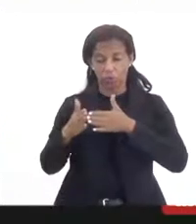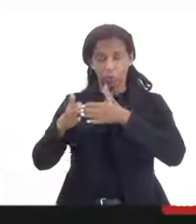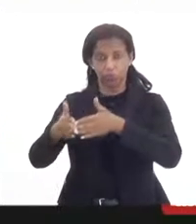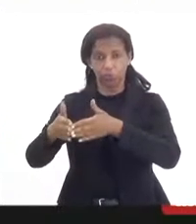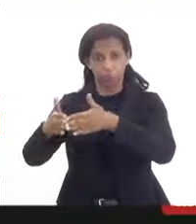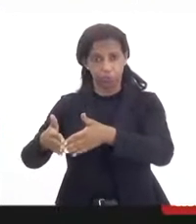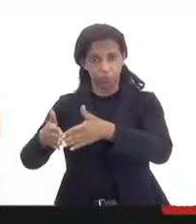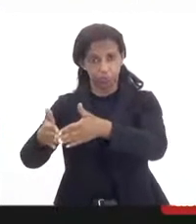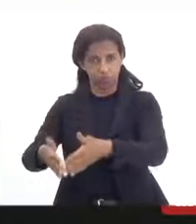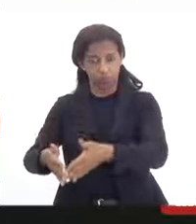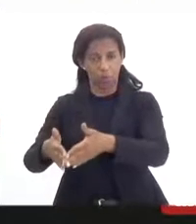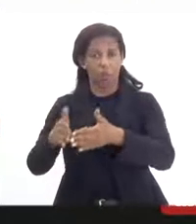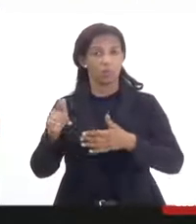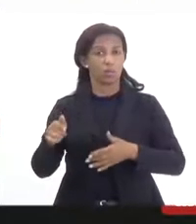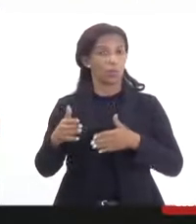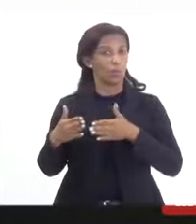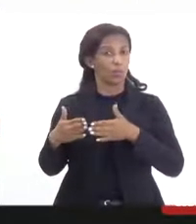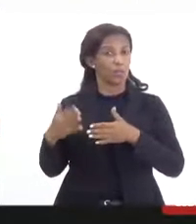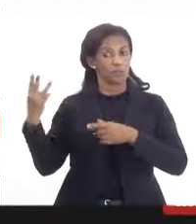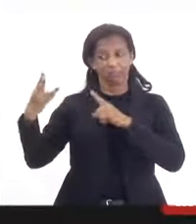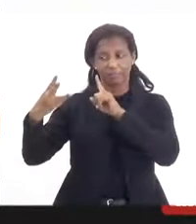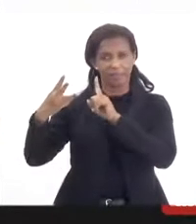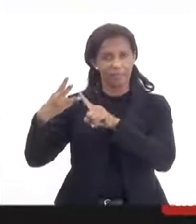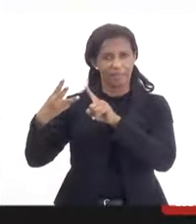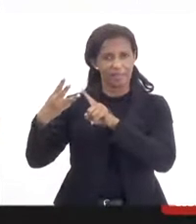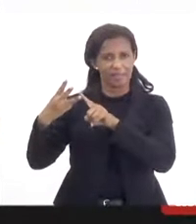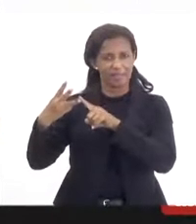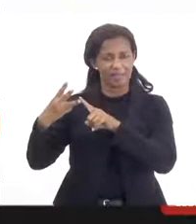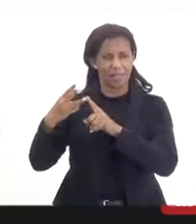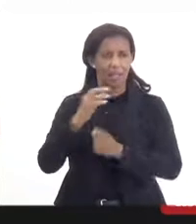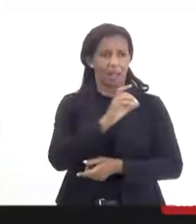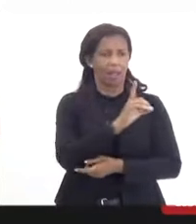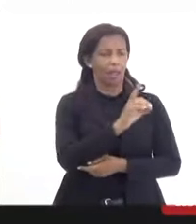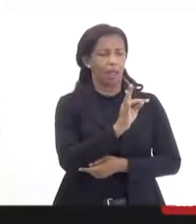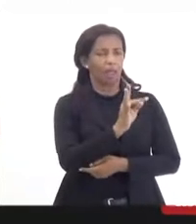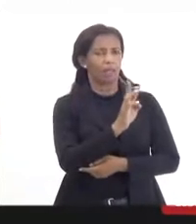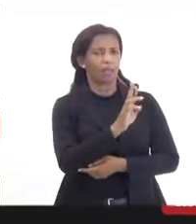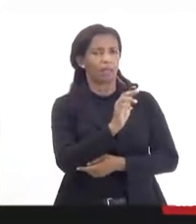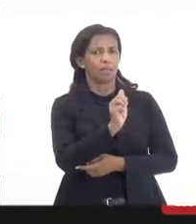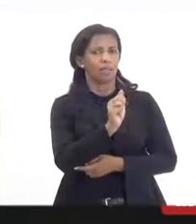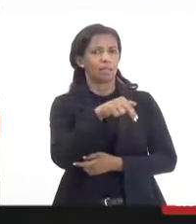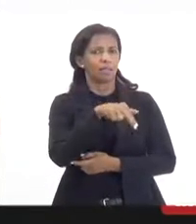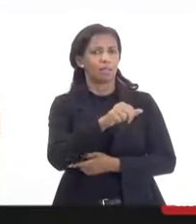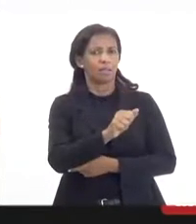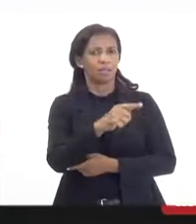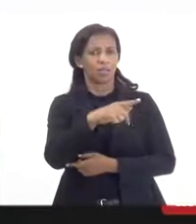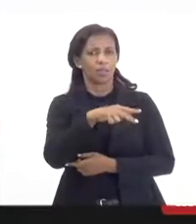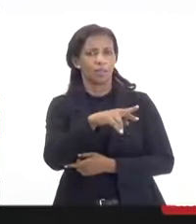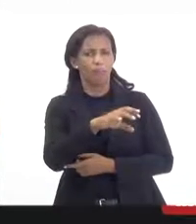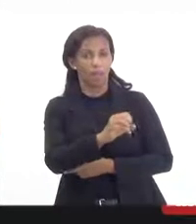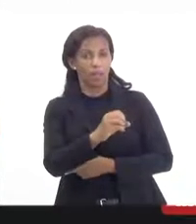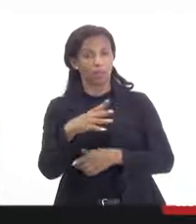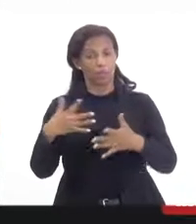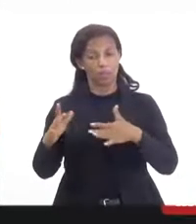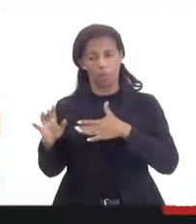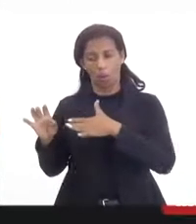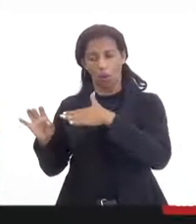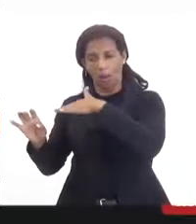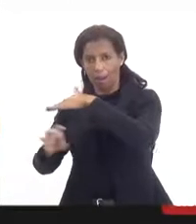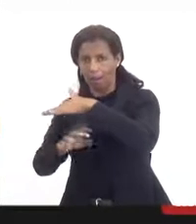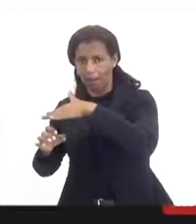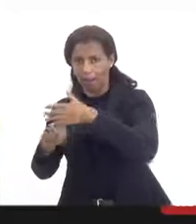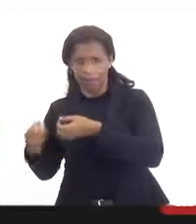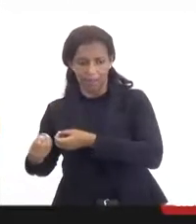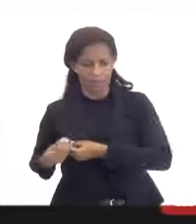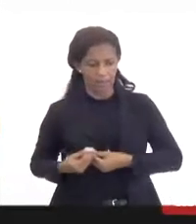a embarcações sob gestão náutica de terceiro, no caso, a Transpetro. Então, a empresa forneceu combustível para